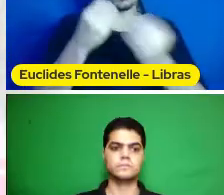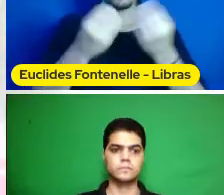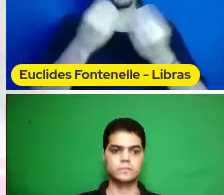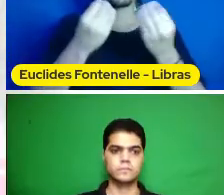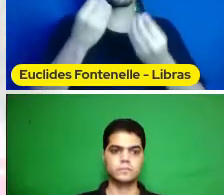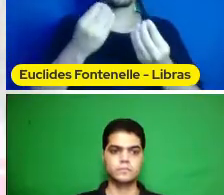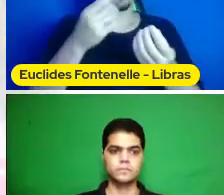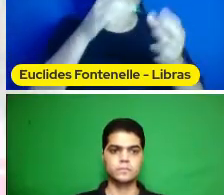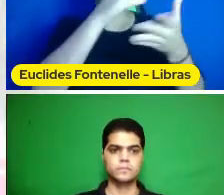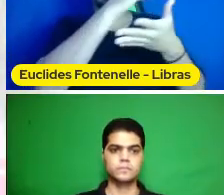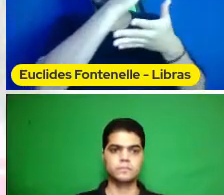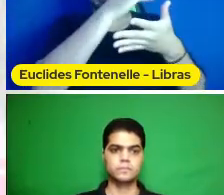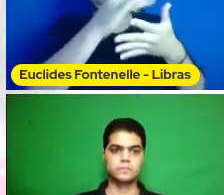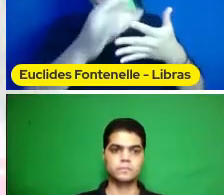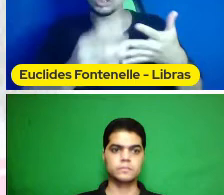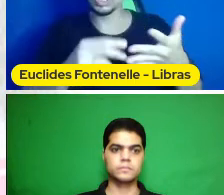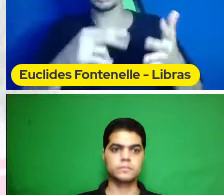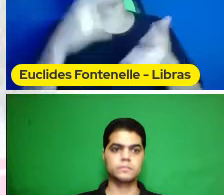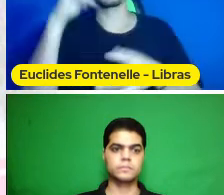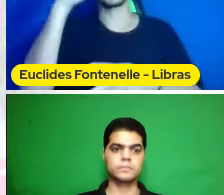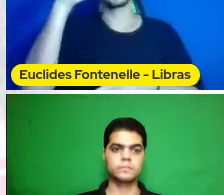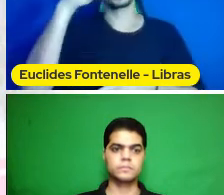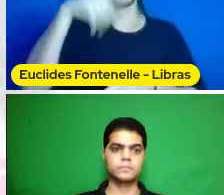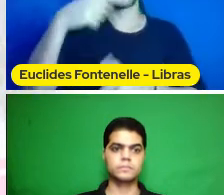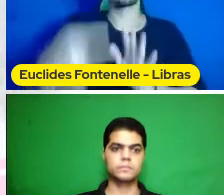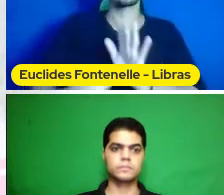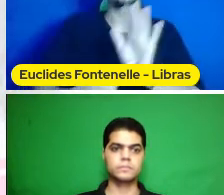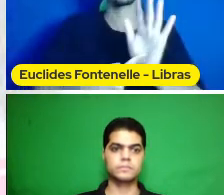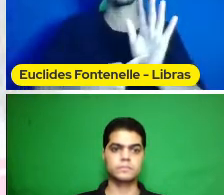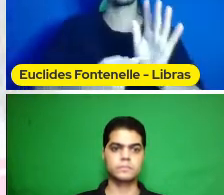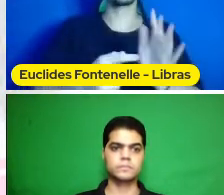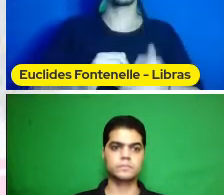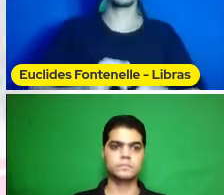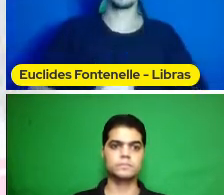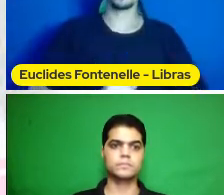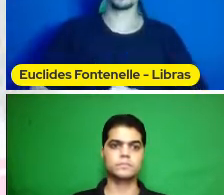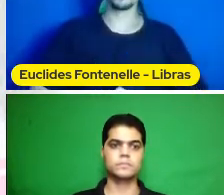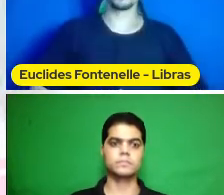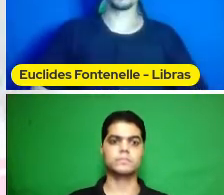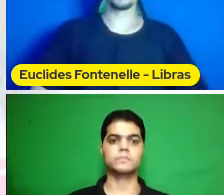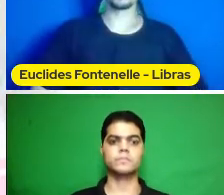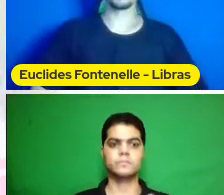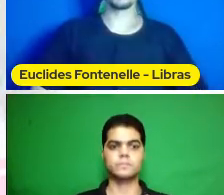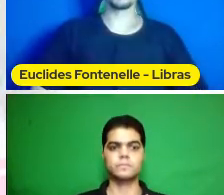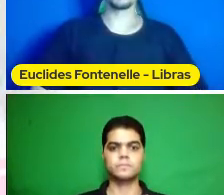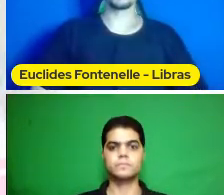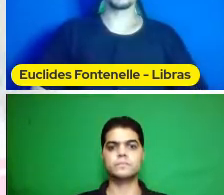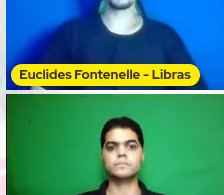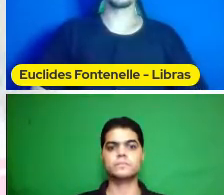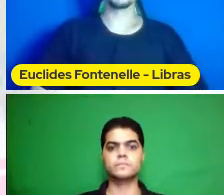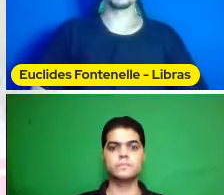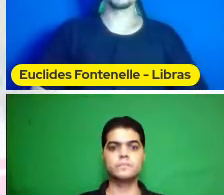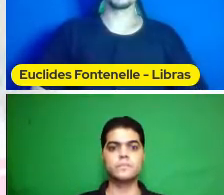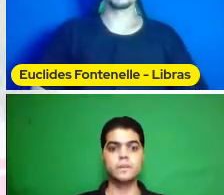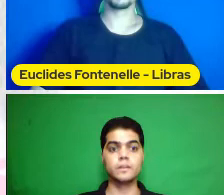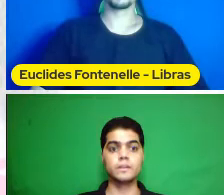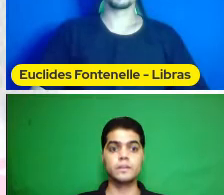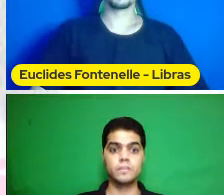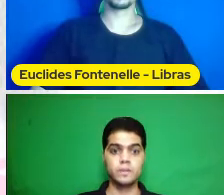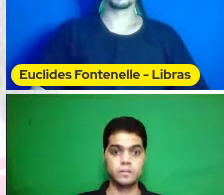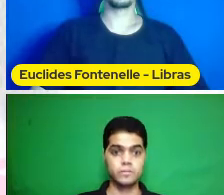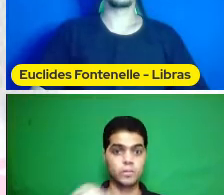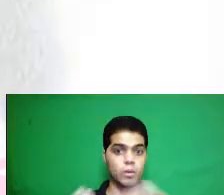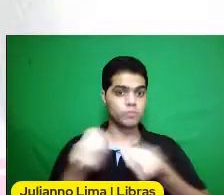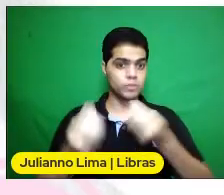trazer, né, a história da Maria Quitéria para a animação, né? E também, qual foi a escolha